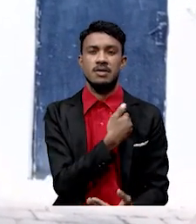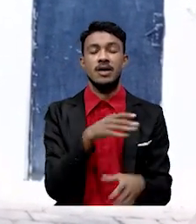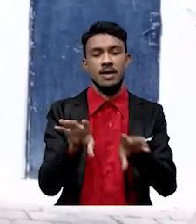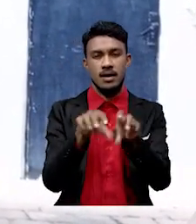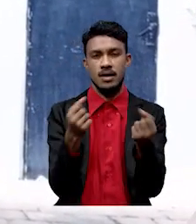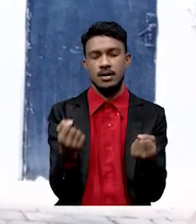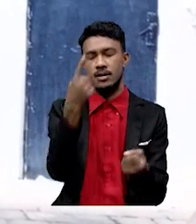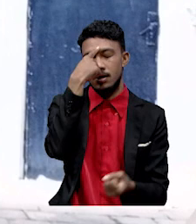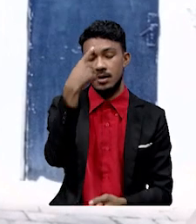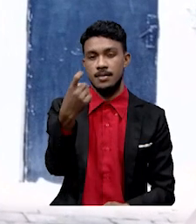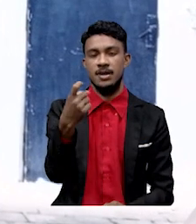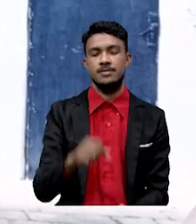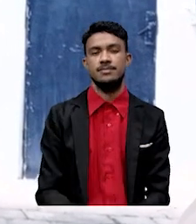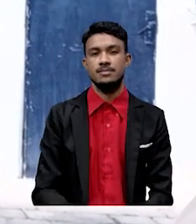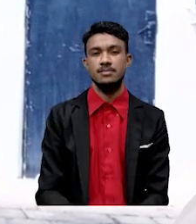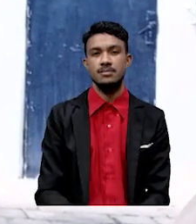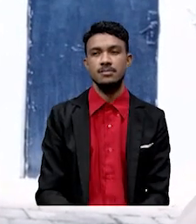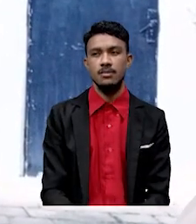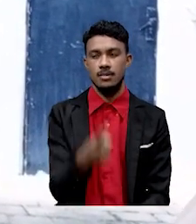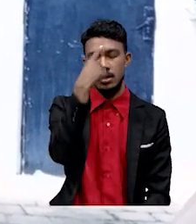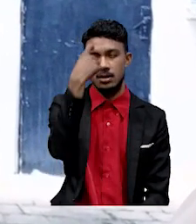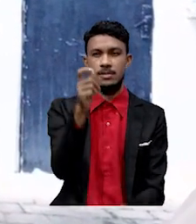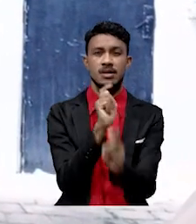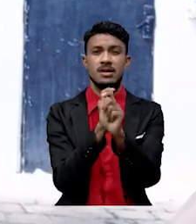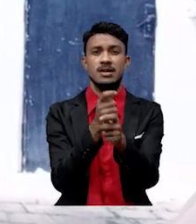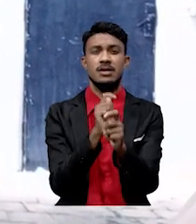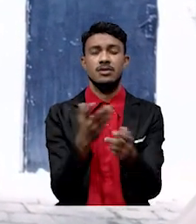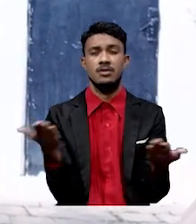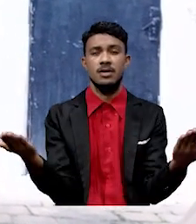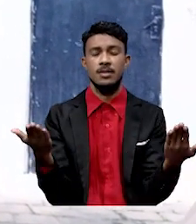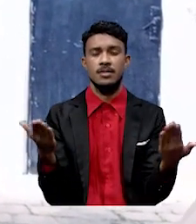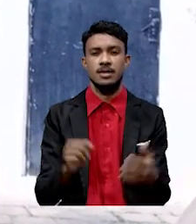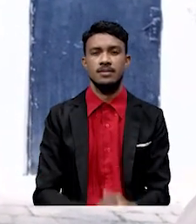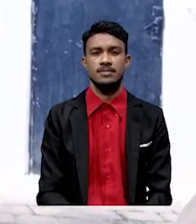tamba tamba teknisi ne mak